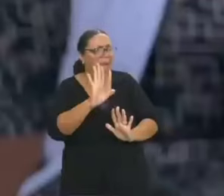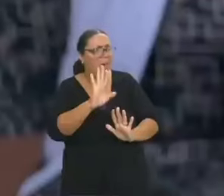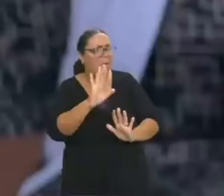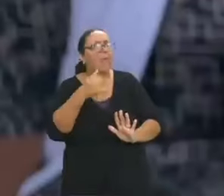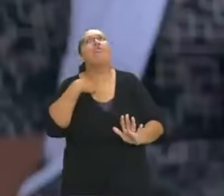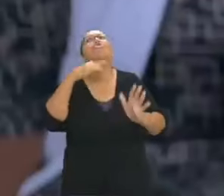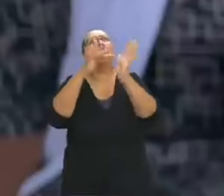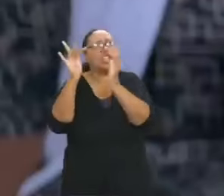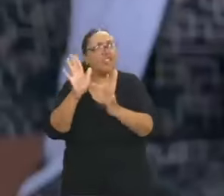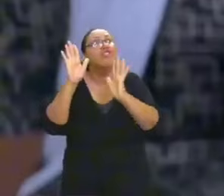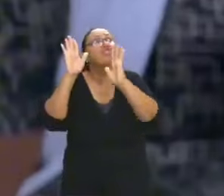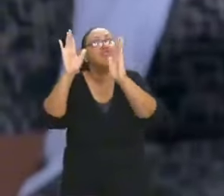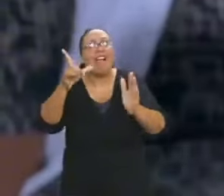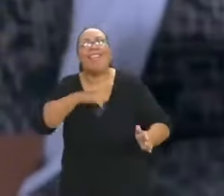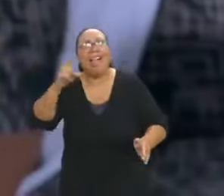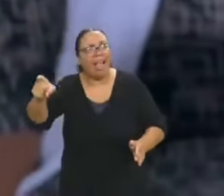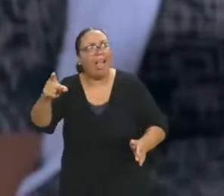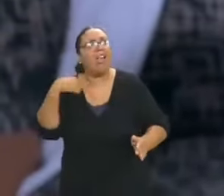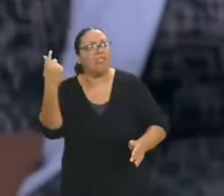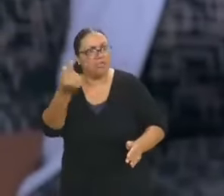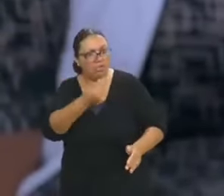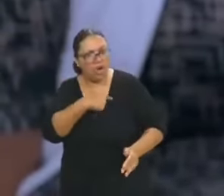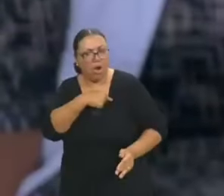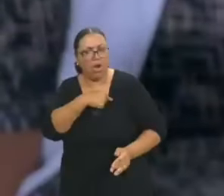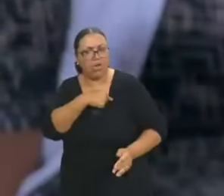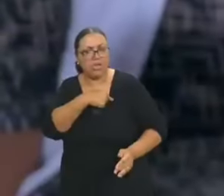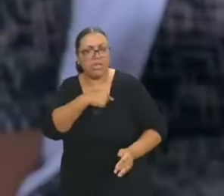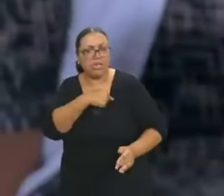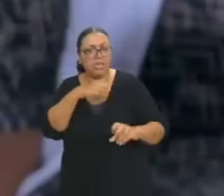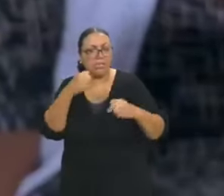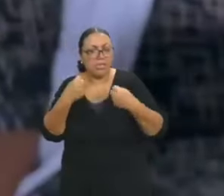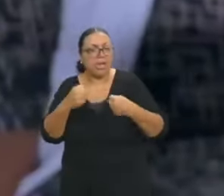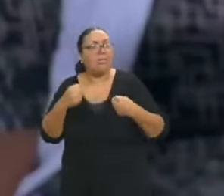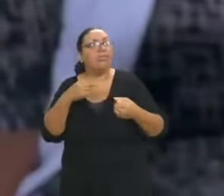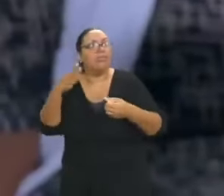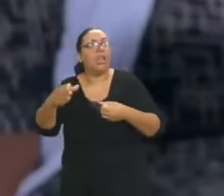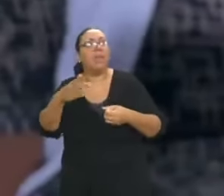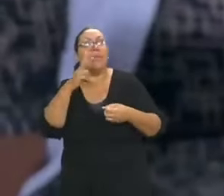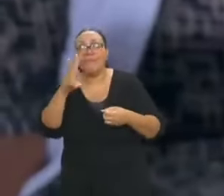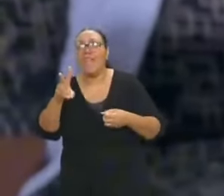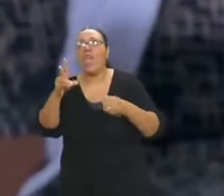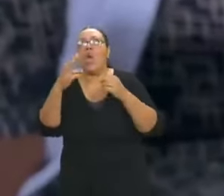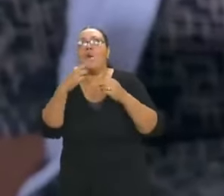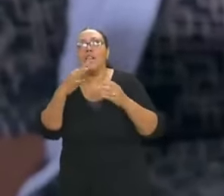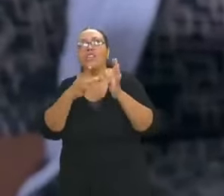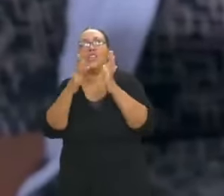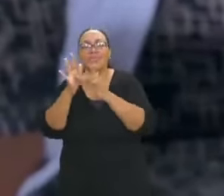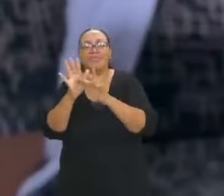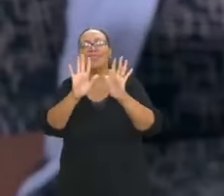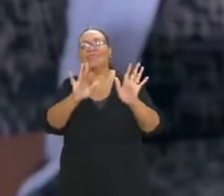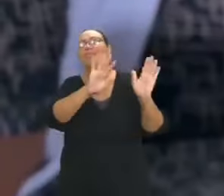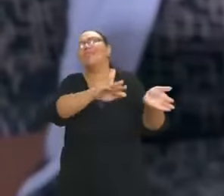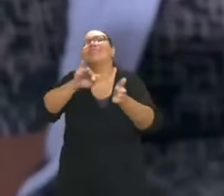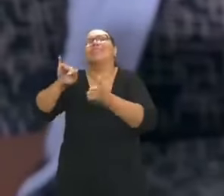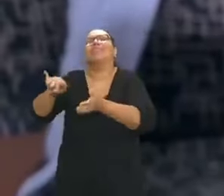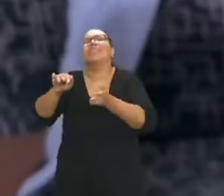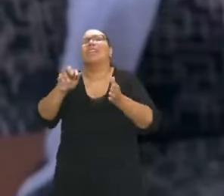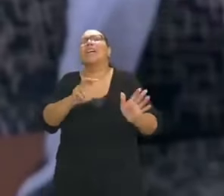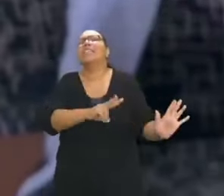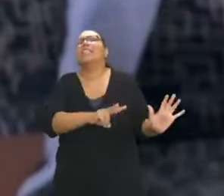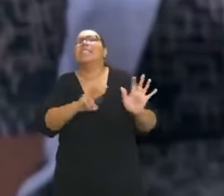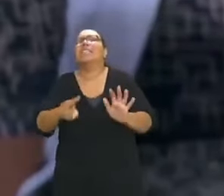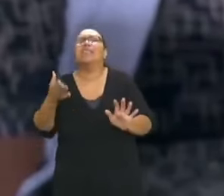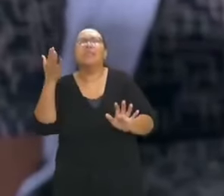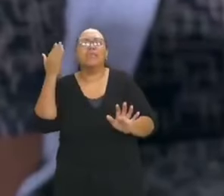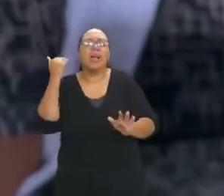mostrar quem já está lá, e eu acho que é isso que a Michele também tem feito. Engraçado, porque semana passada nós inauguramos o Caju no Ceasa, que é uma